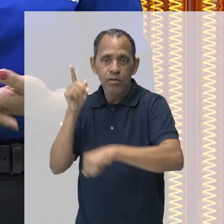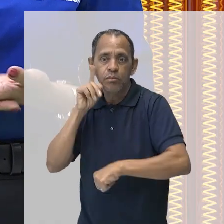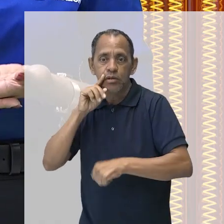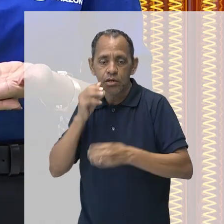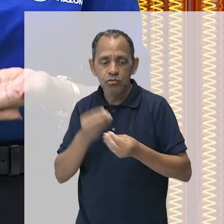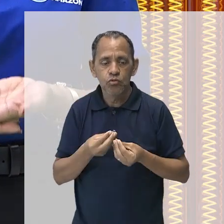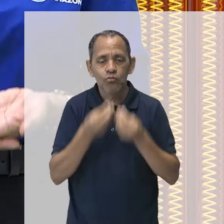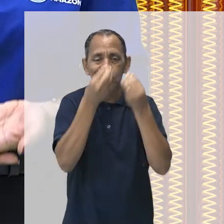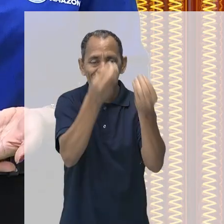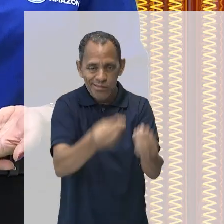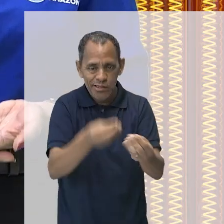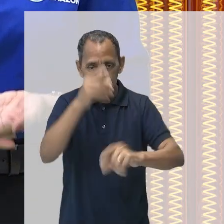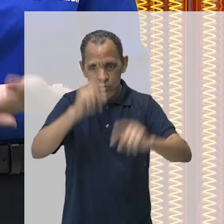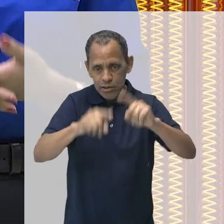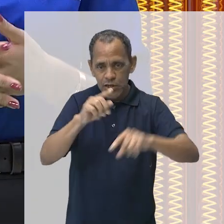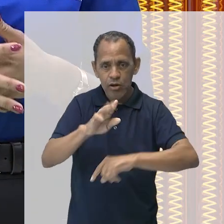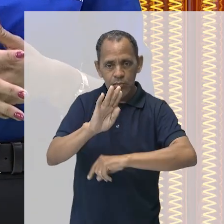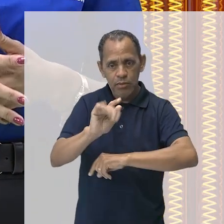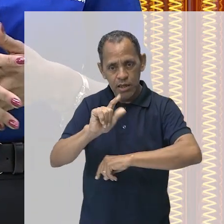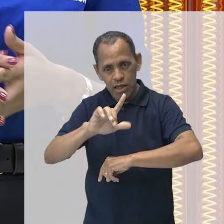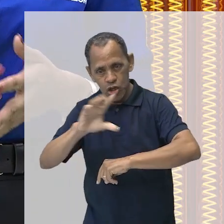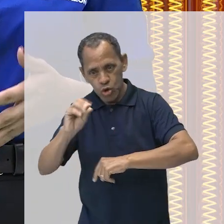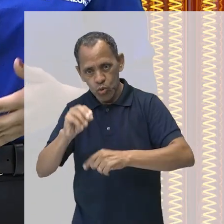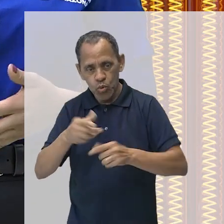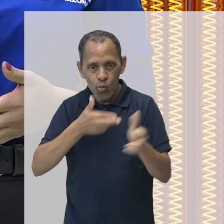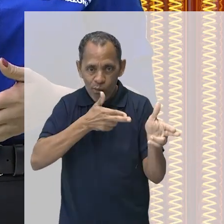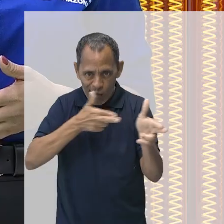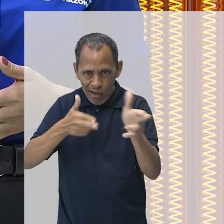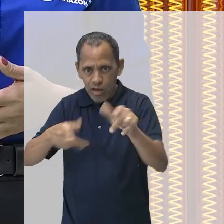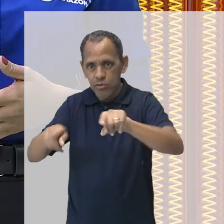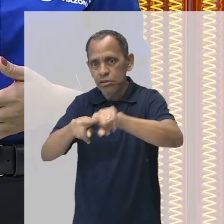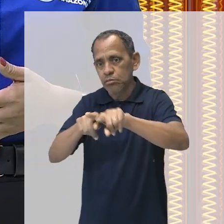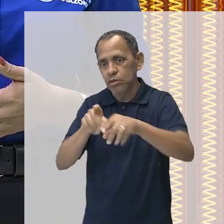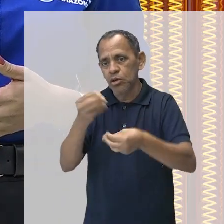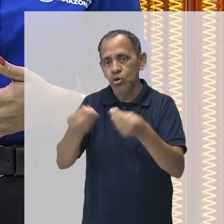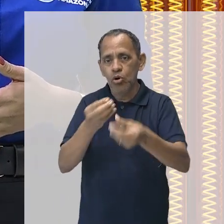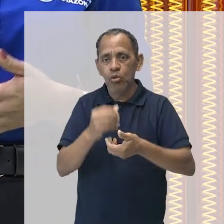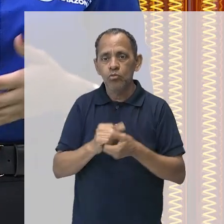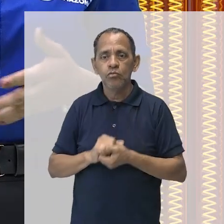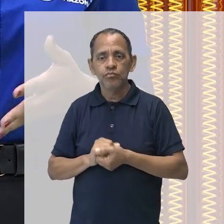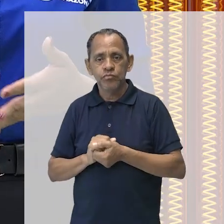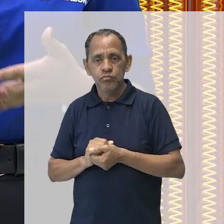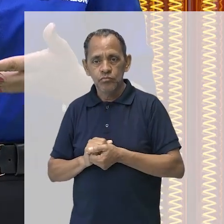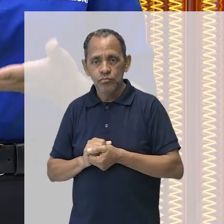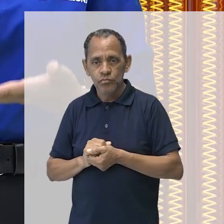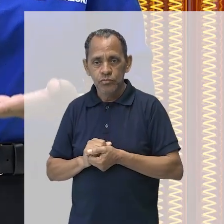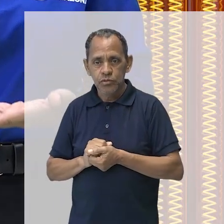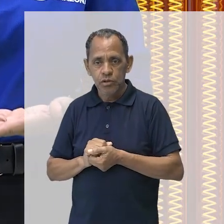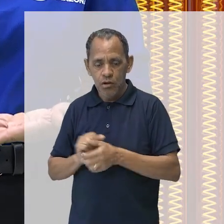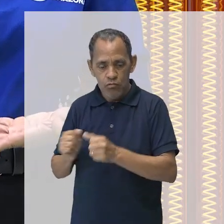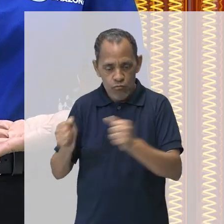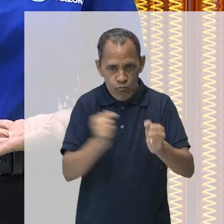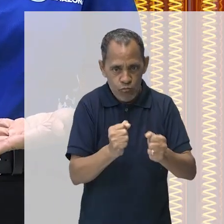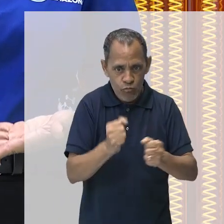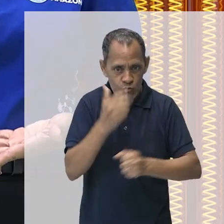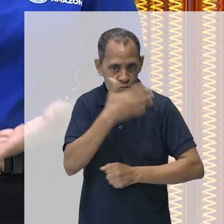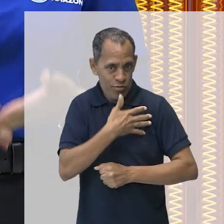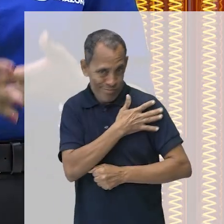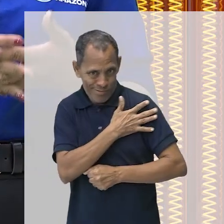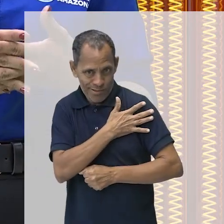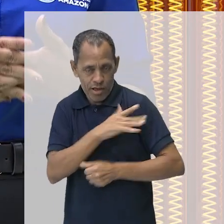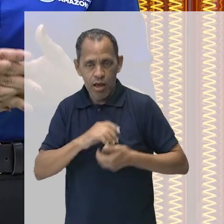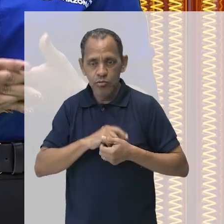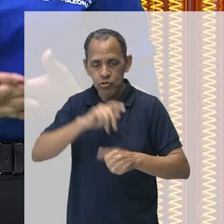fornecer tanto material bélico como também força militar para os países que estavam em